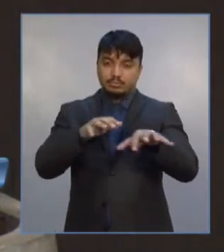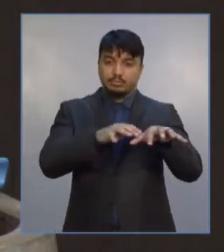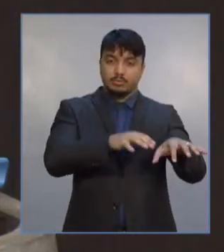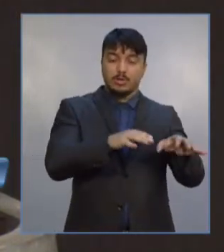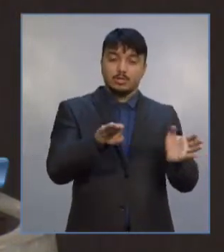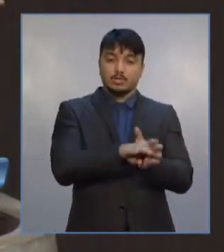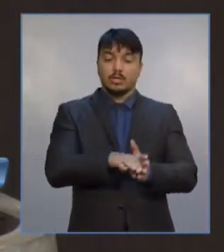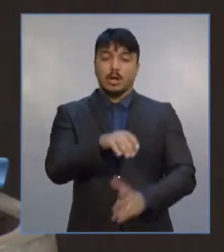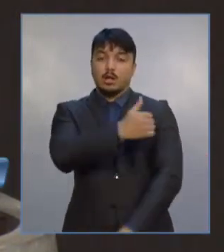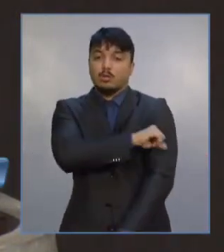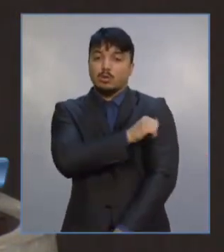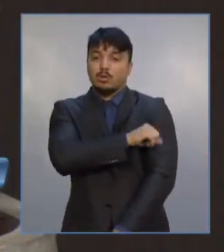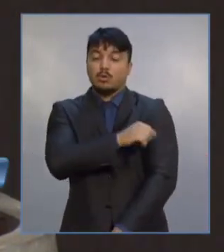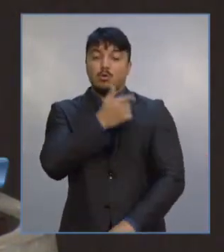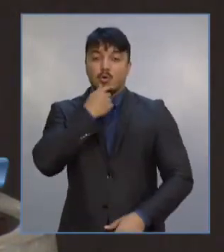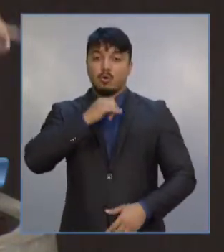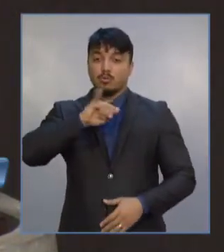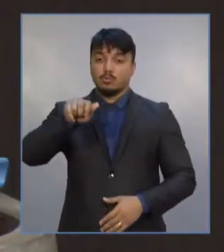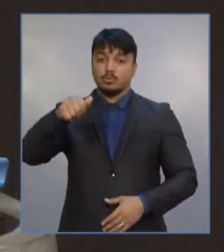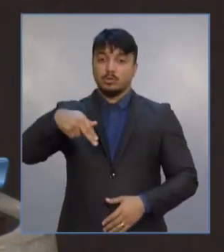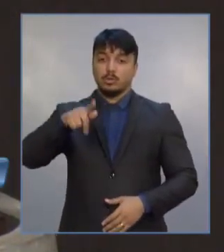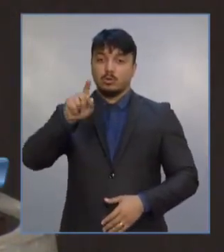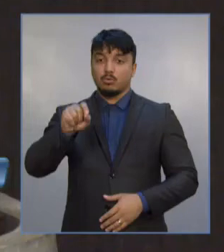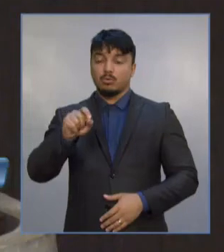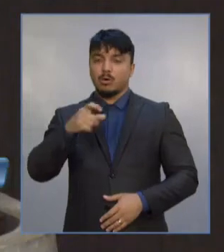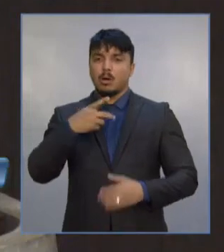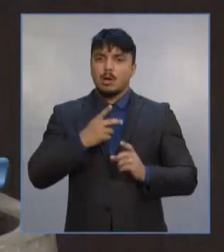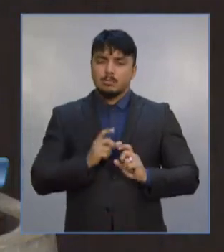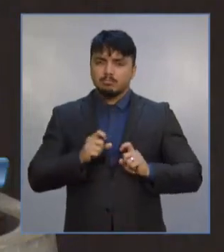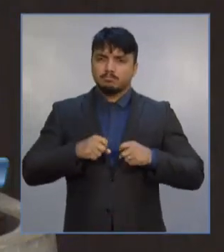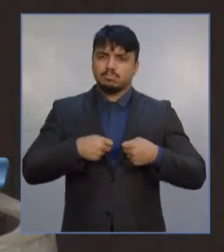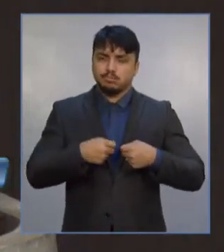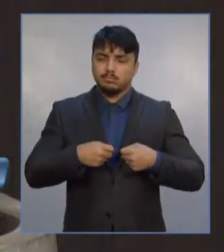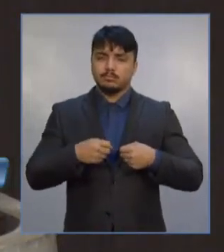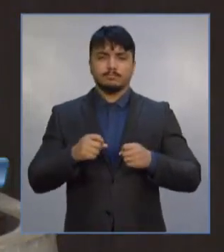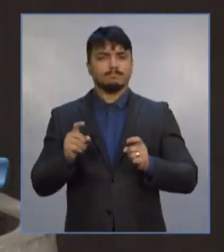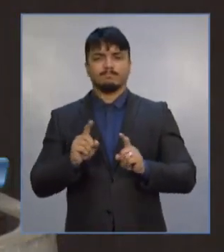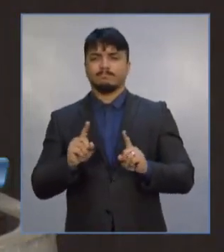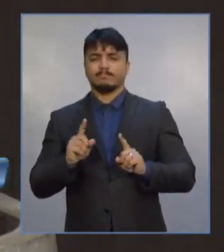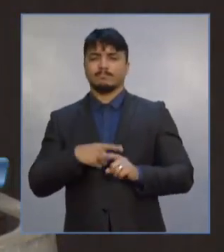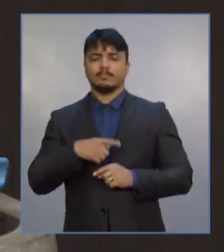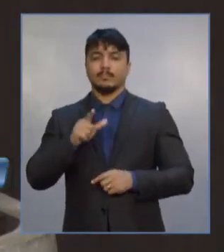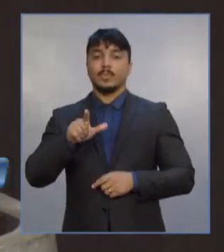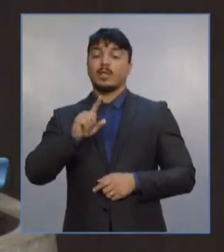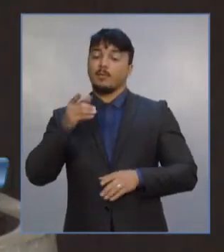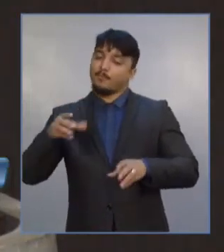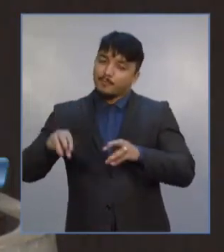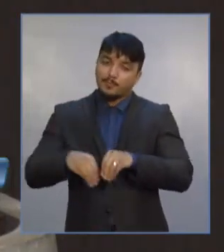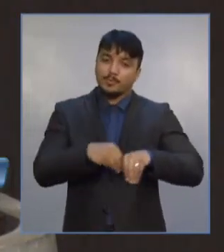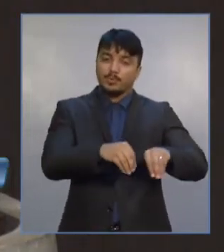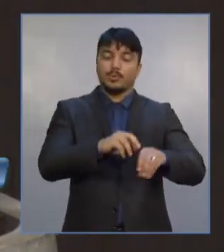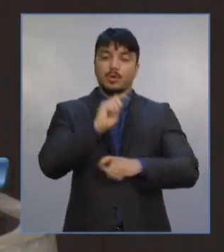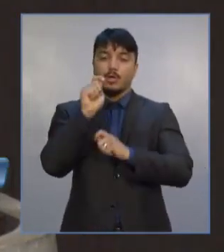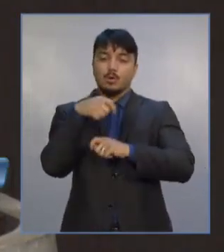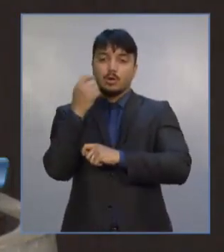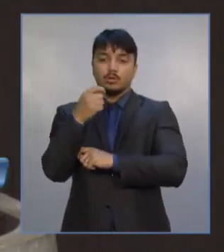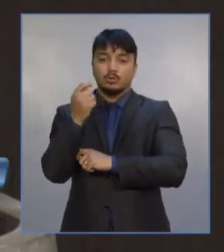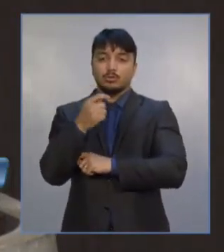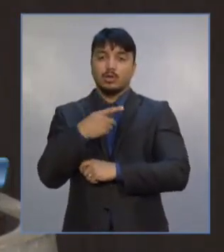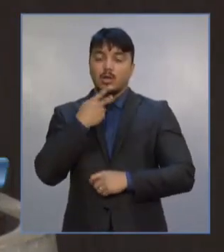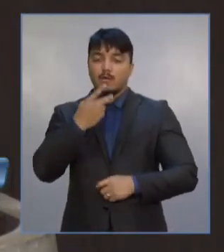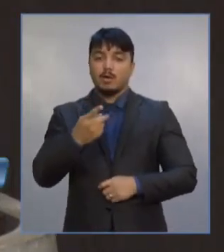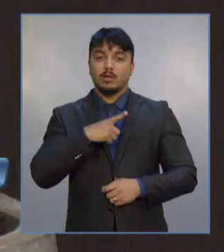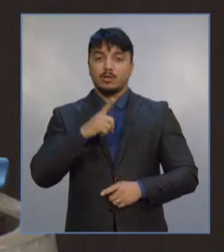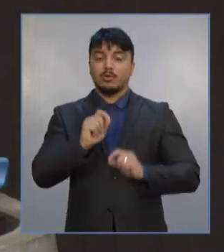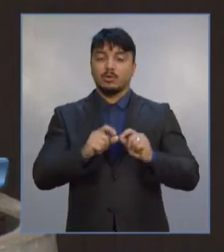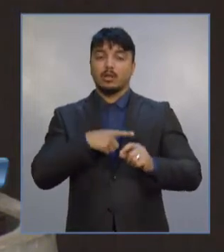Janeiro, João Goulart decidiu não resistir. Foi ao Rio Grande do Sul, Ranieri Mazzilli disse que havia